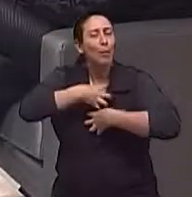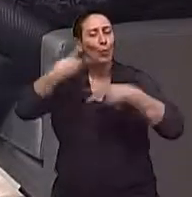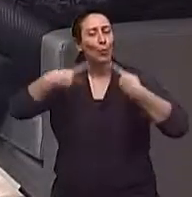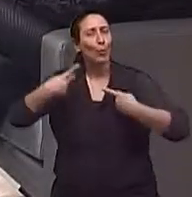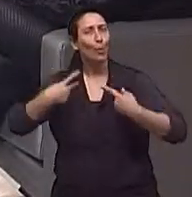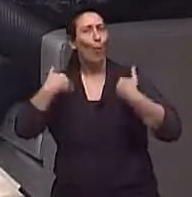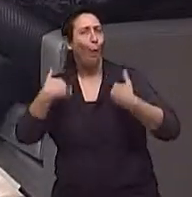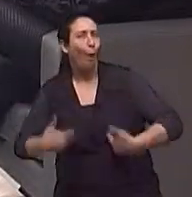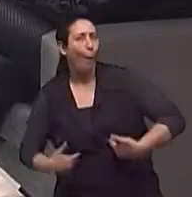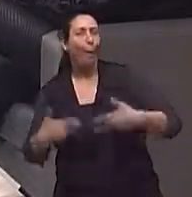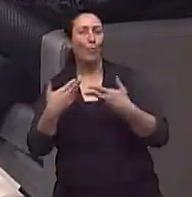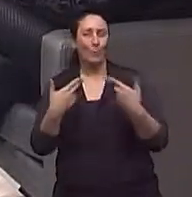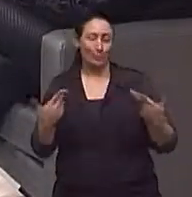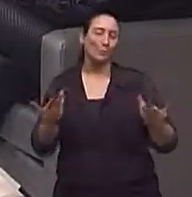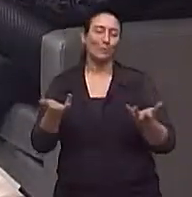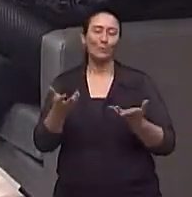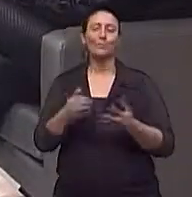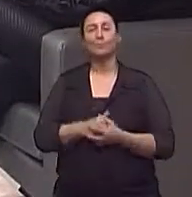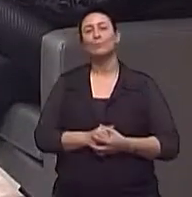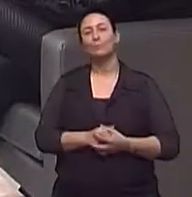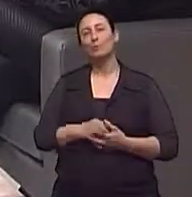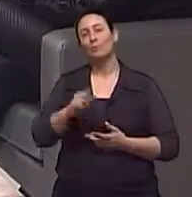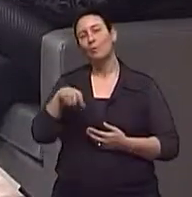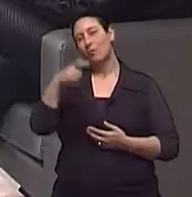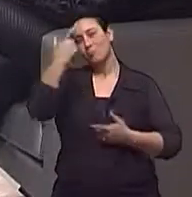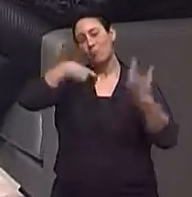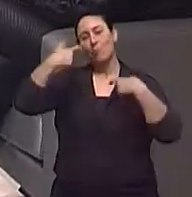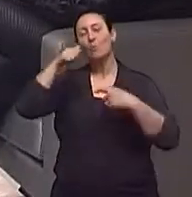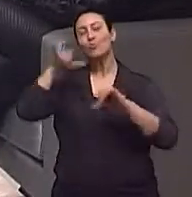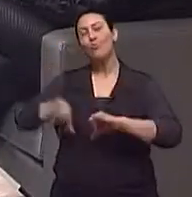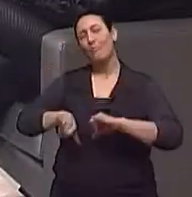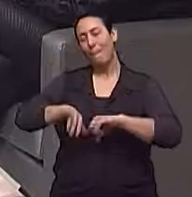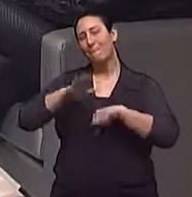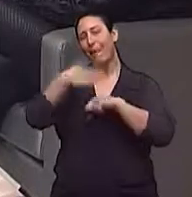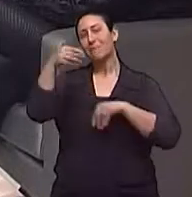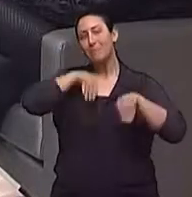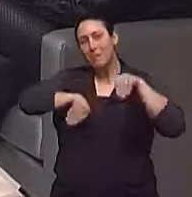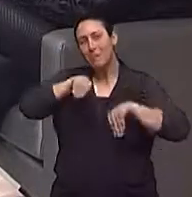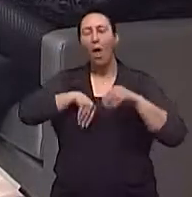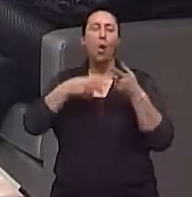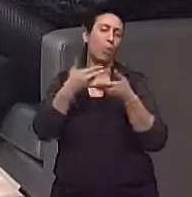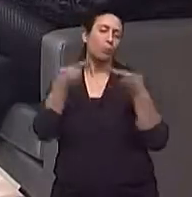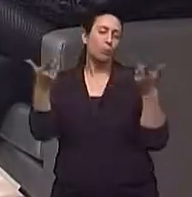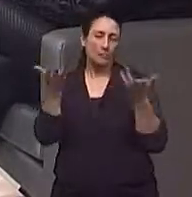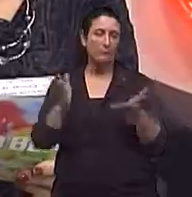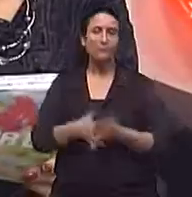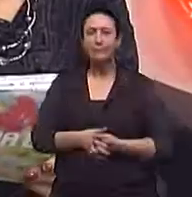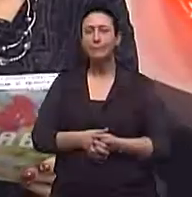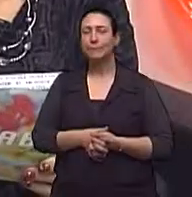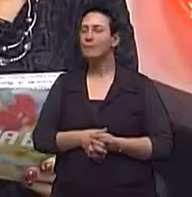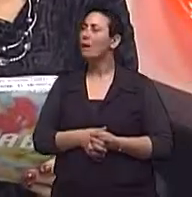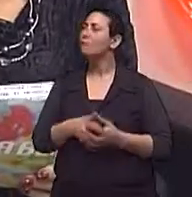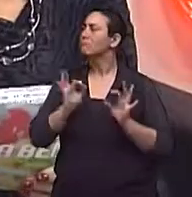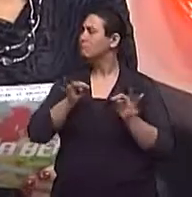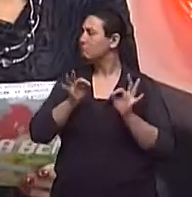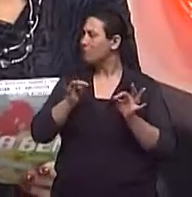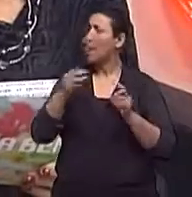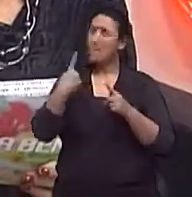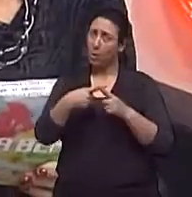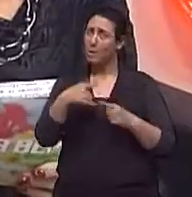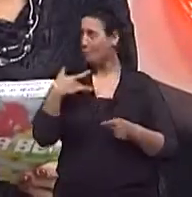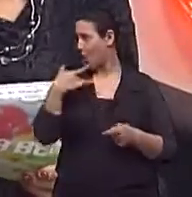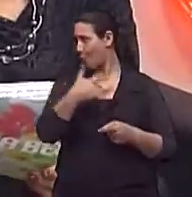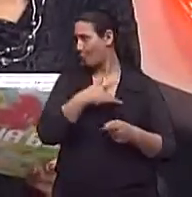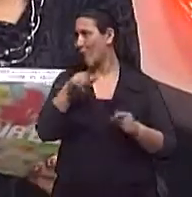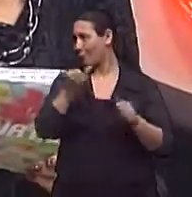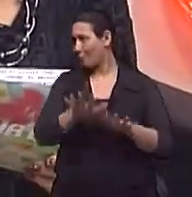nessa nessa questão das mulheres sofrerem mais de depressão ou de outras ansiedade Claro porque a gente sabe que a saúde É uma